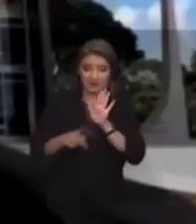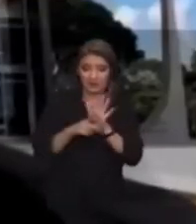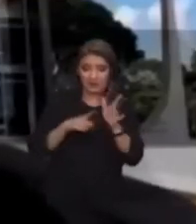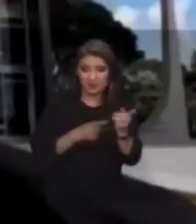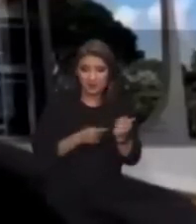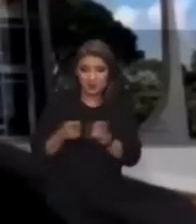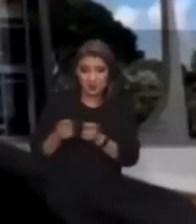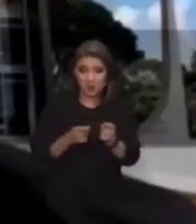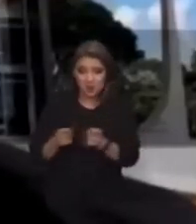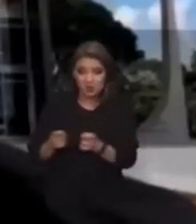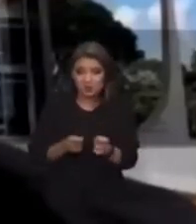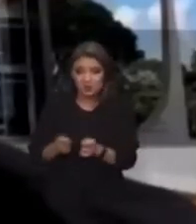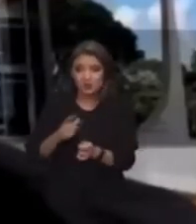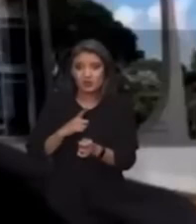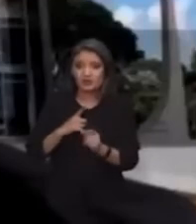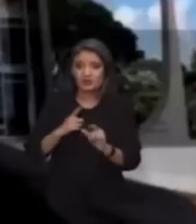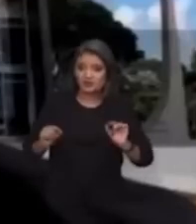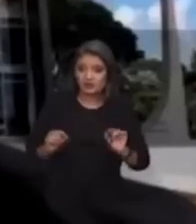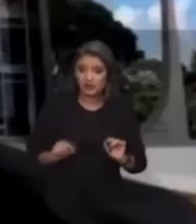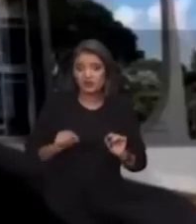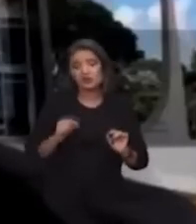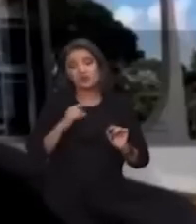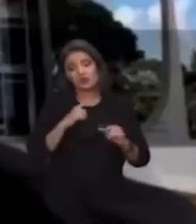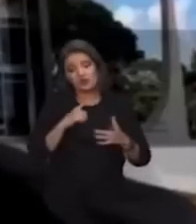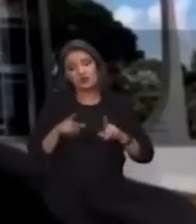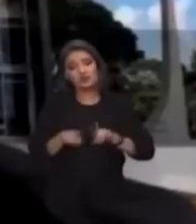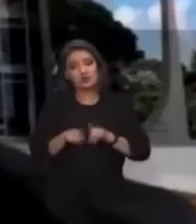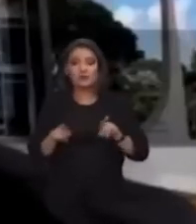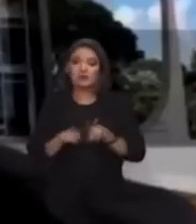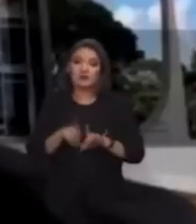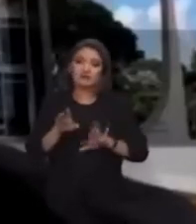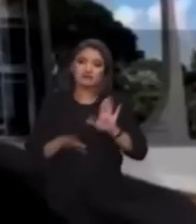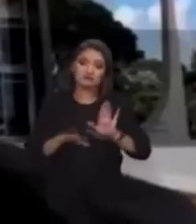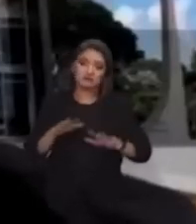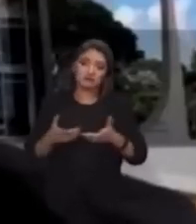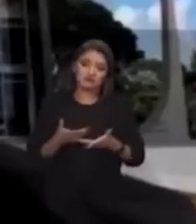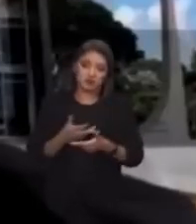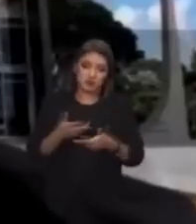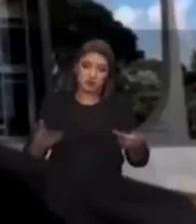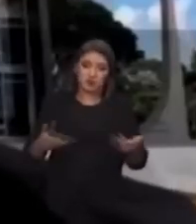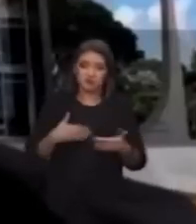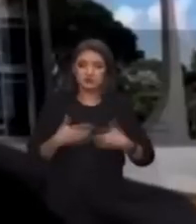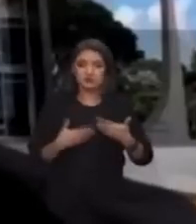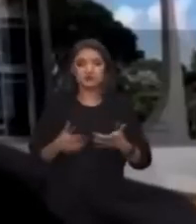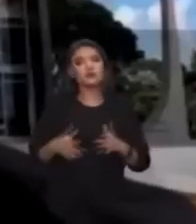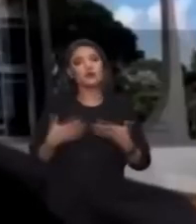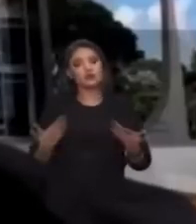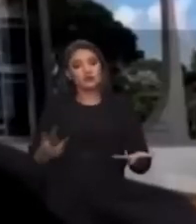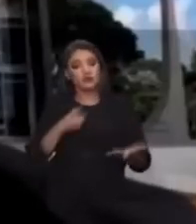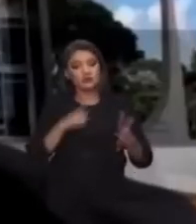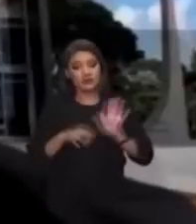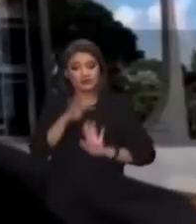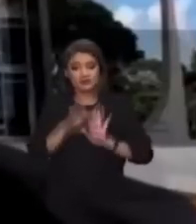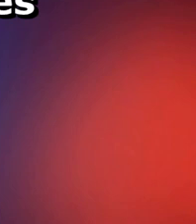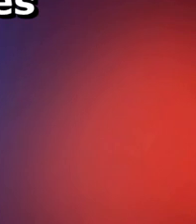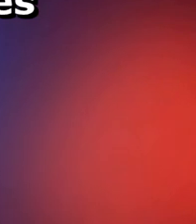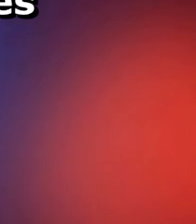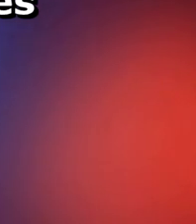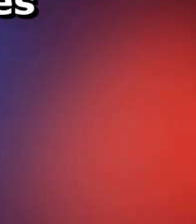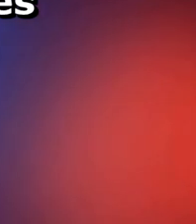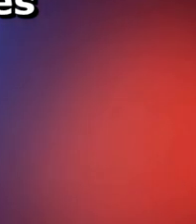orçamento secreto sequer deveriam ser consideradas segundo o magistrado o tema cabe ao congresso nacional